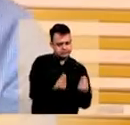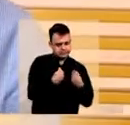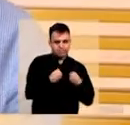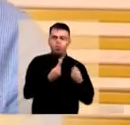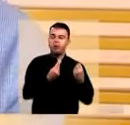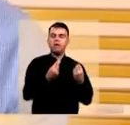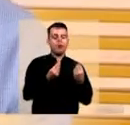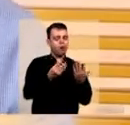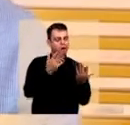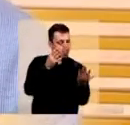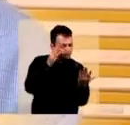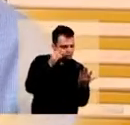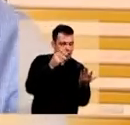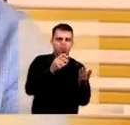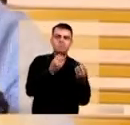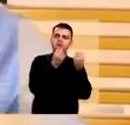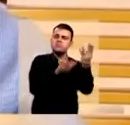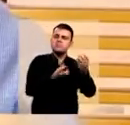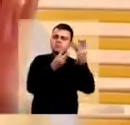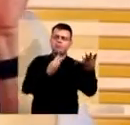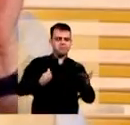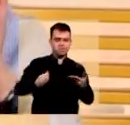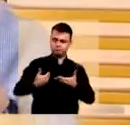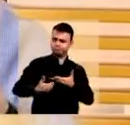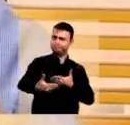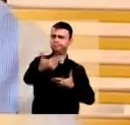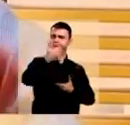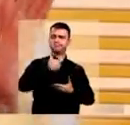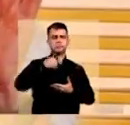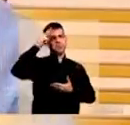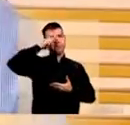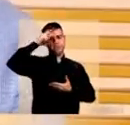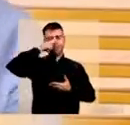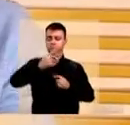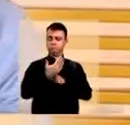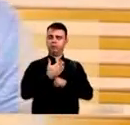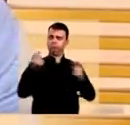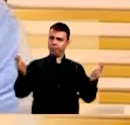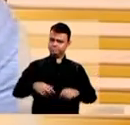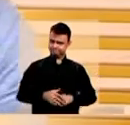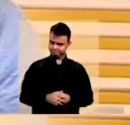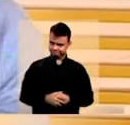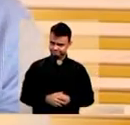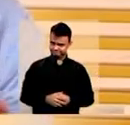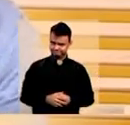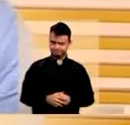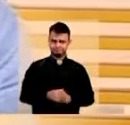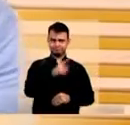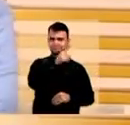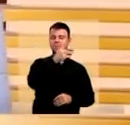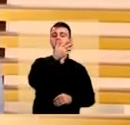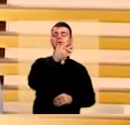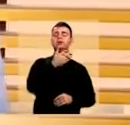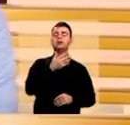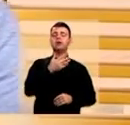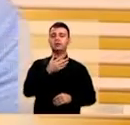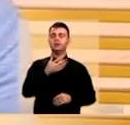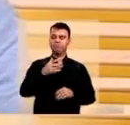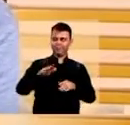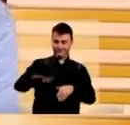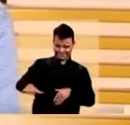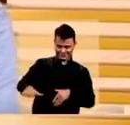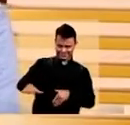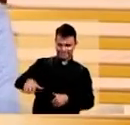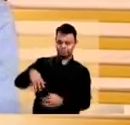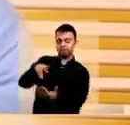Muita informação, e isso vai ajudar pela vida inteira, né? Claro. E às vezes o pai, por exemplo, que compra,